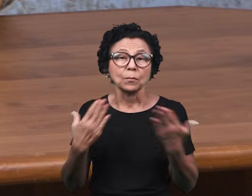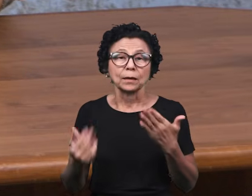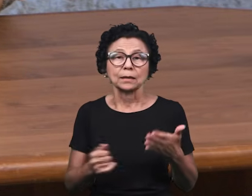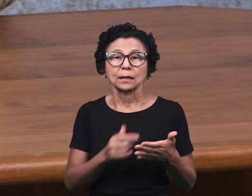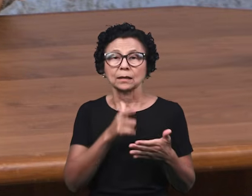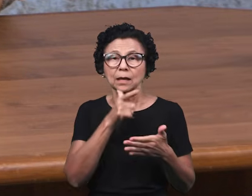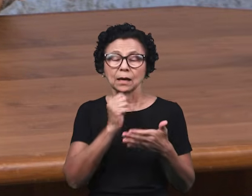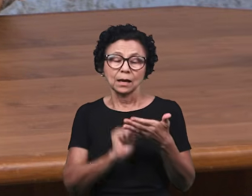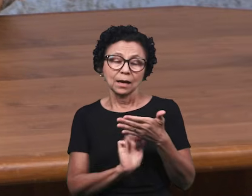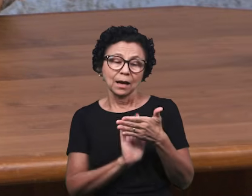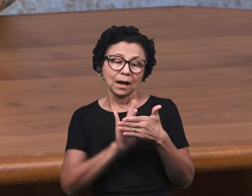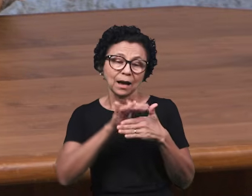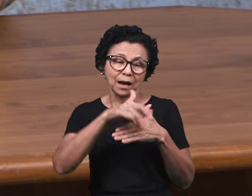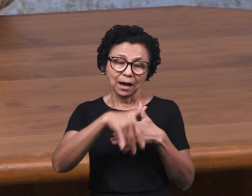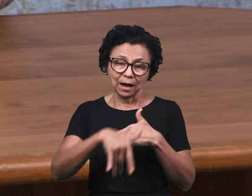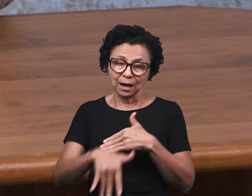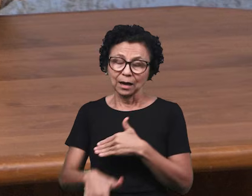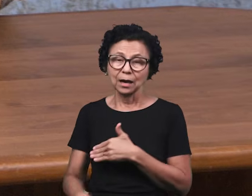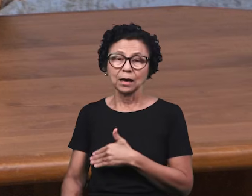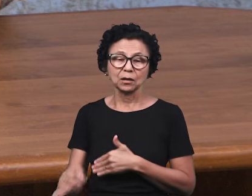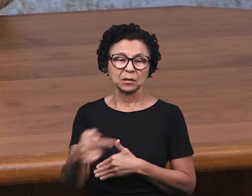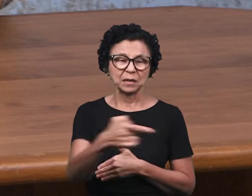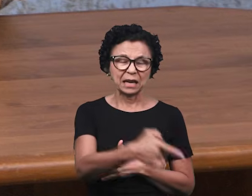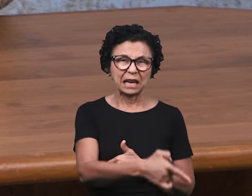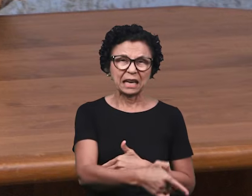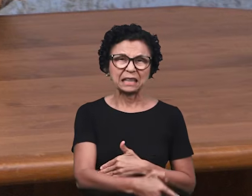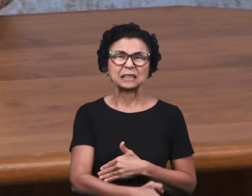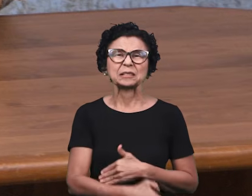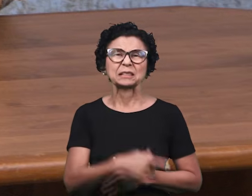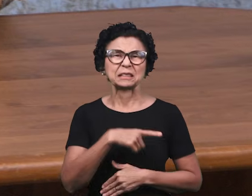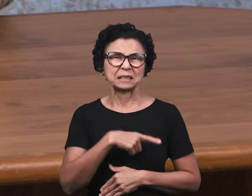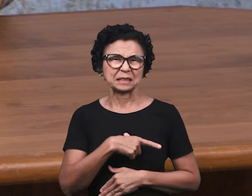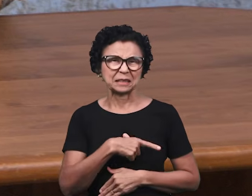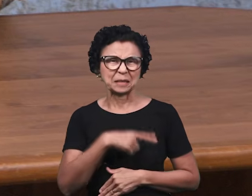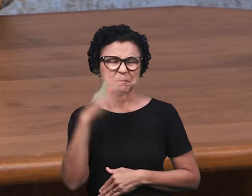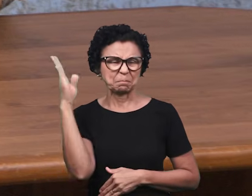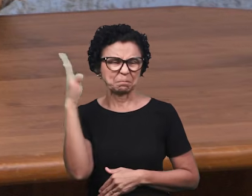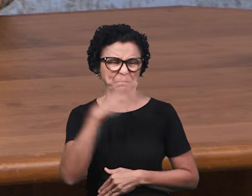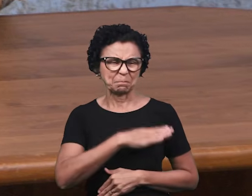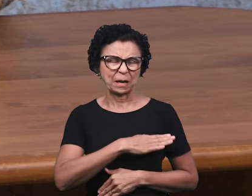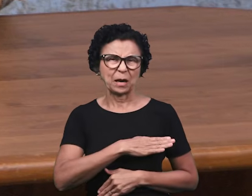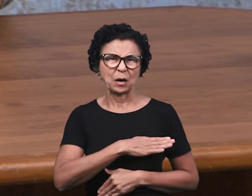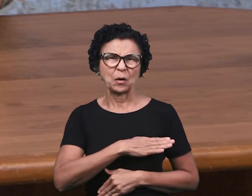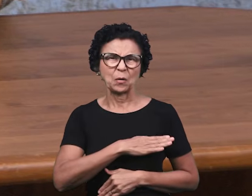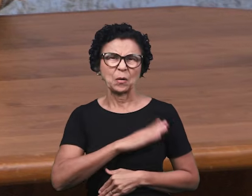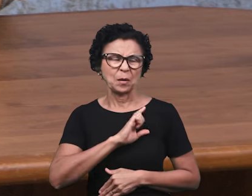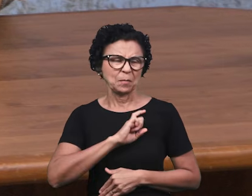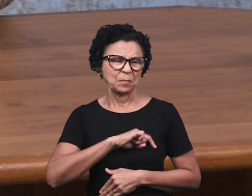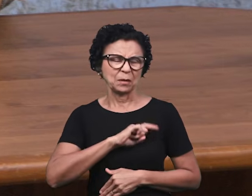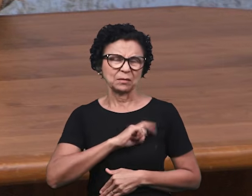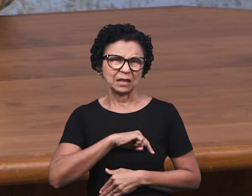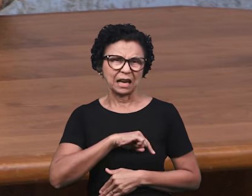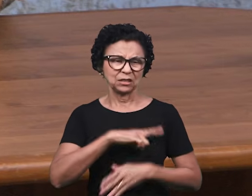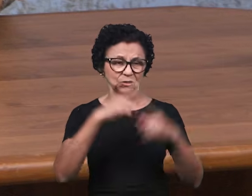águas, assim ela produz a sua malícia. Violência e estrago se ouvem